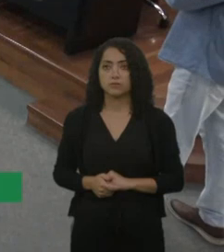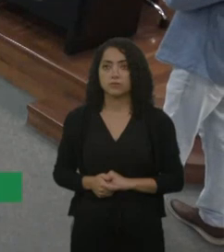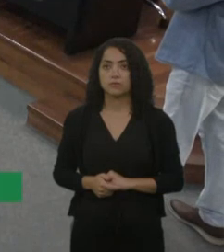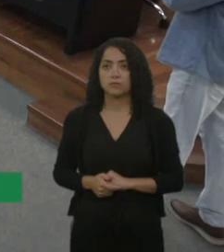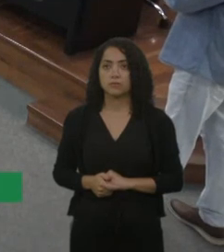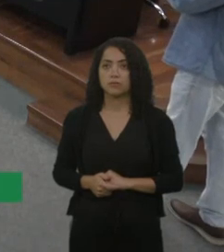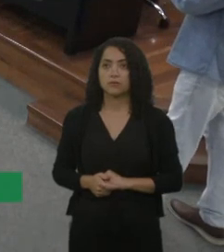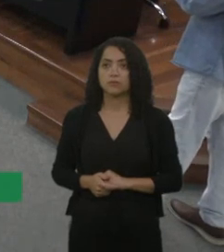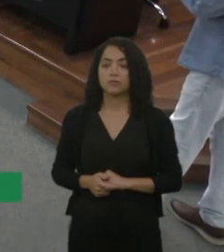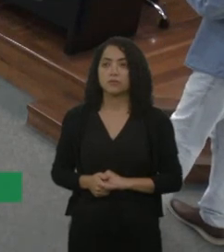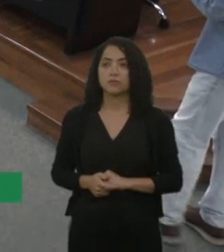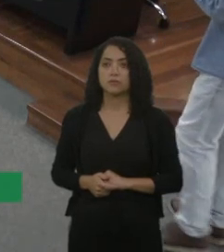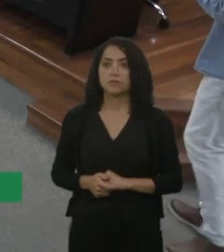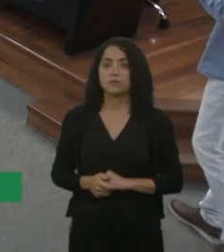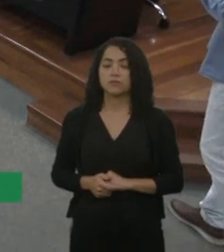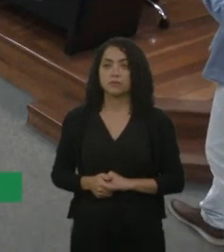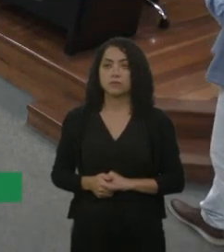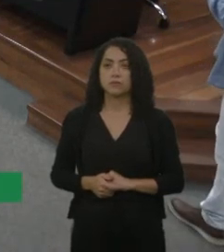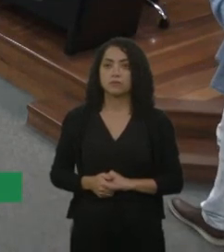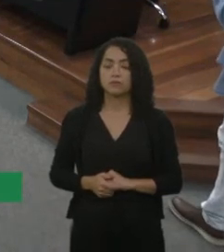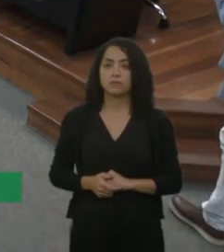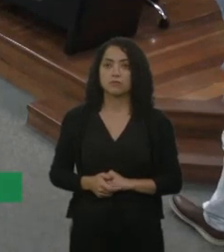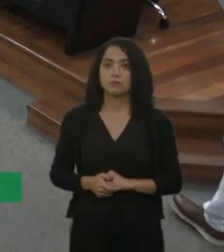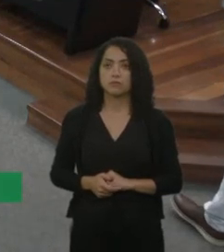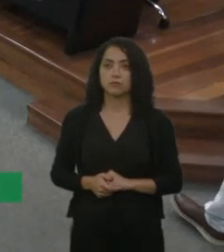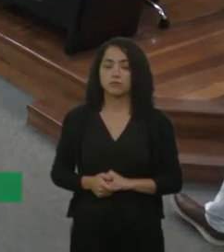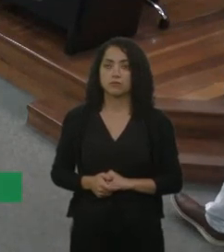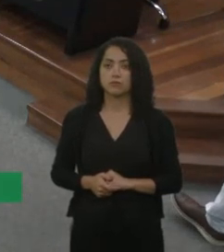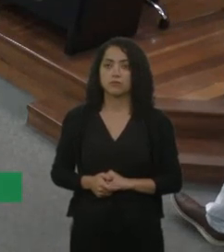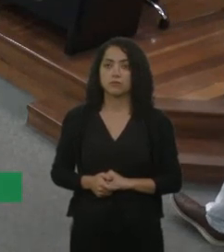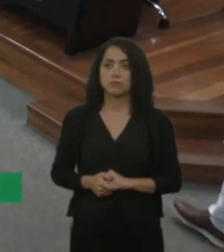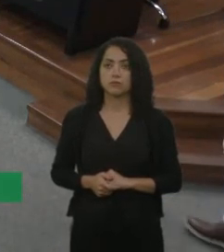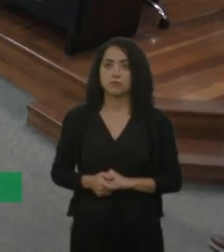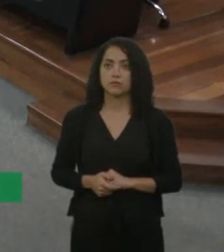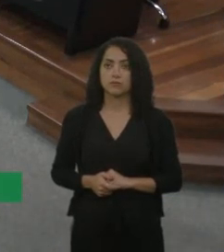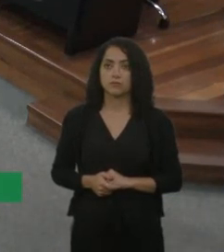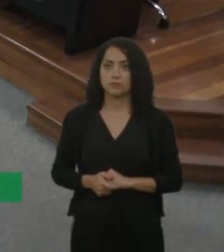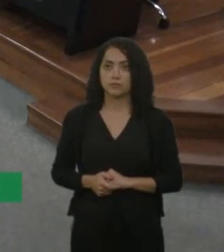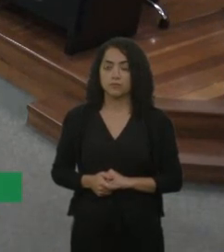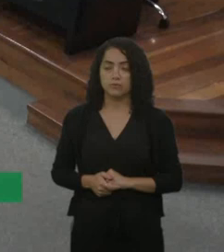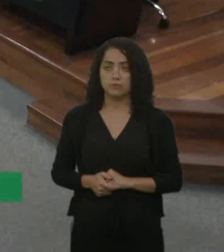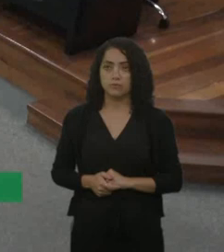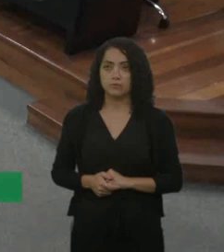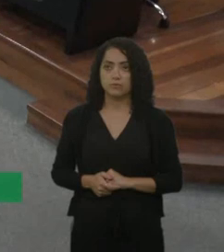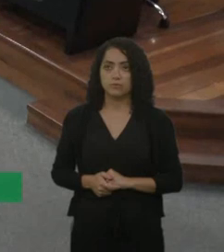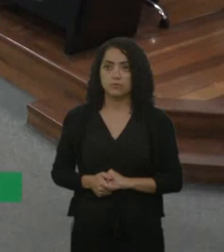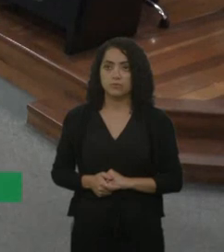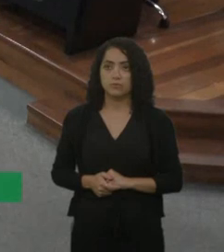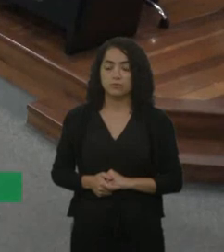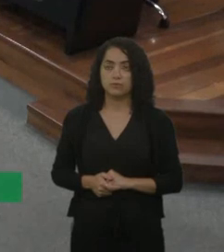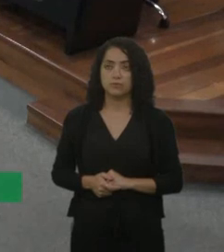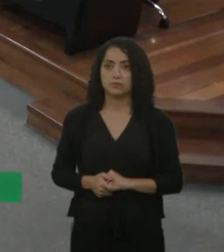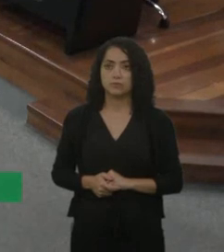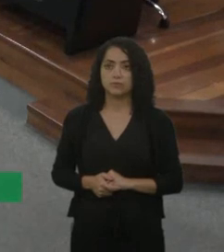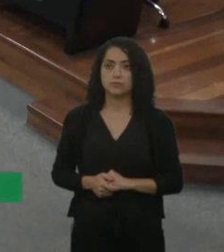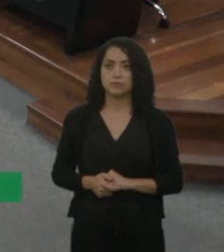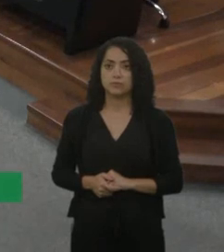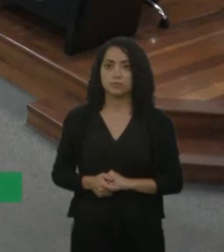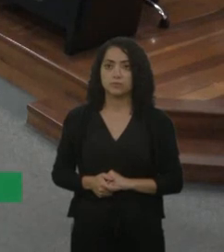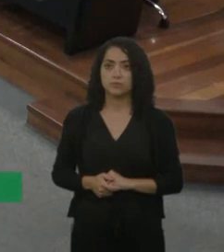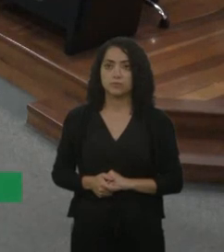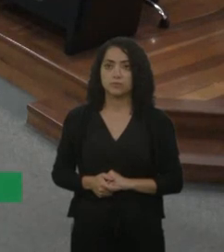Gostaria de cumprimentar o deputado Dr. Vicente Carupeso, presidente da Comissão de Defesa dos Direitos da Pessoa